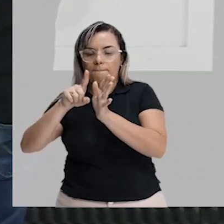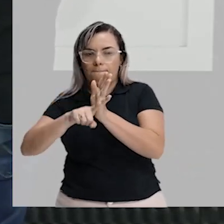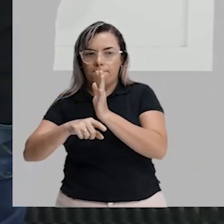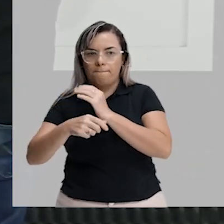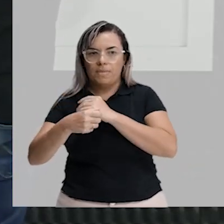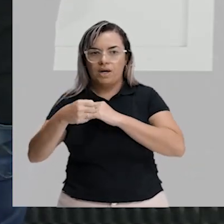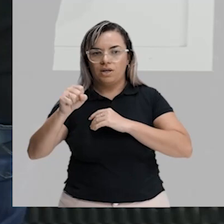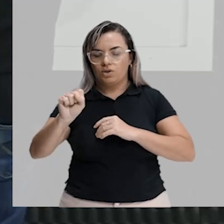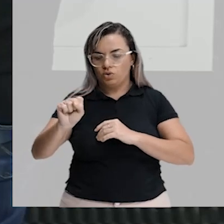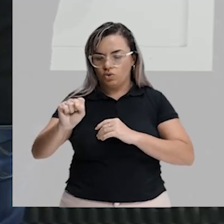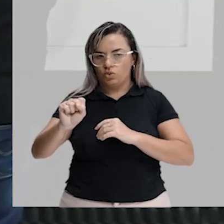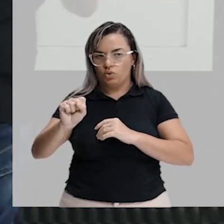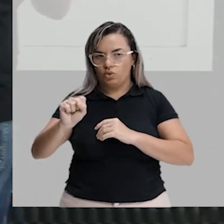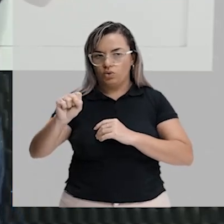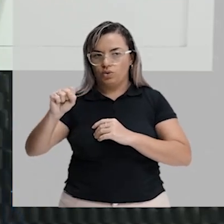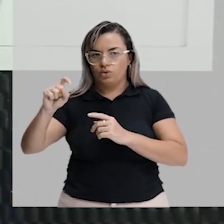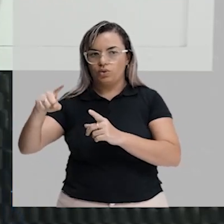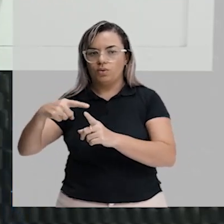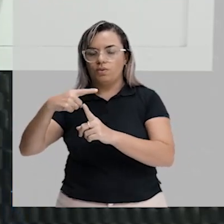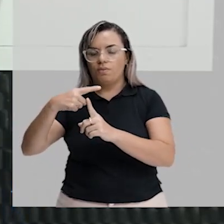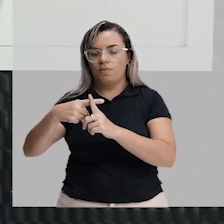Mais 2, menos 1.